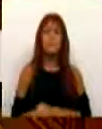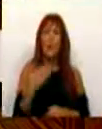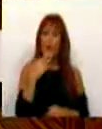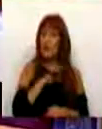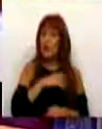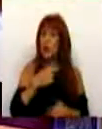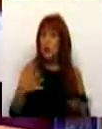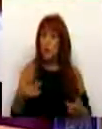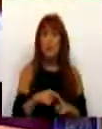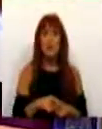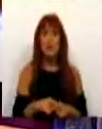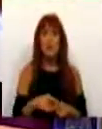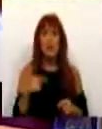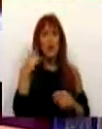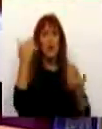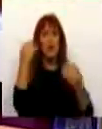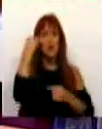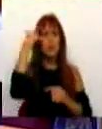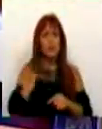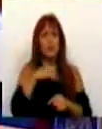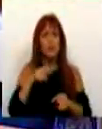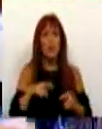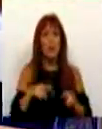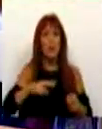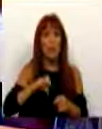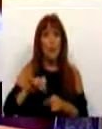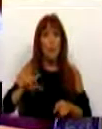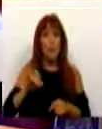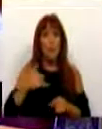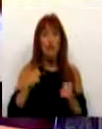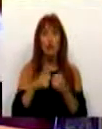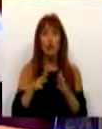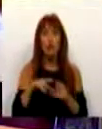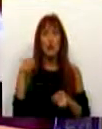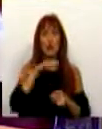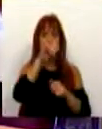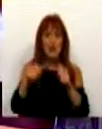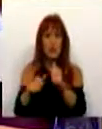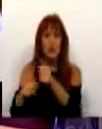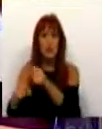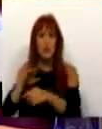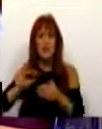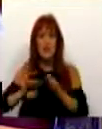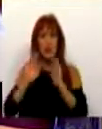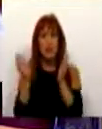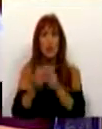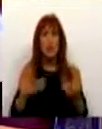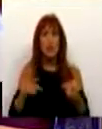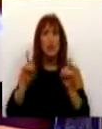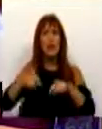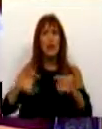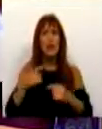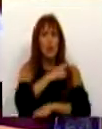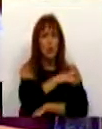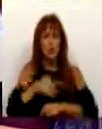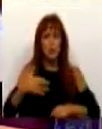Muito obrigada, Presidente. Uma saudação especial ao Presidente Manuel Machado, a todos os Vice-Presidentes, ao Secretário-Geral Rui Cedeiro e, em nome